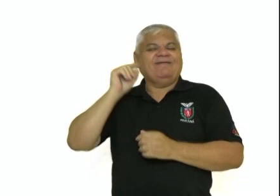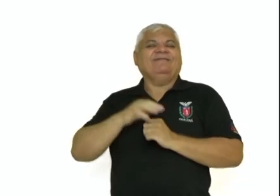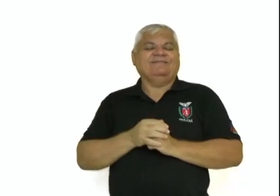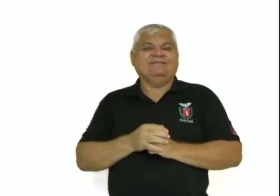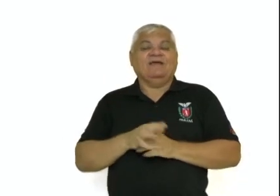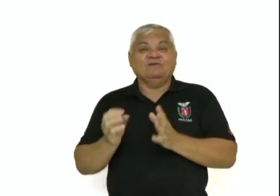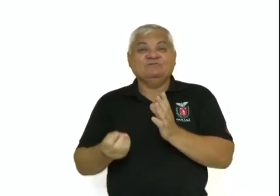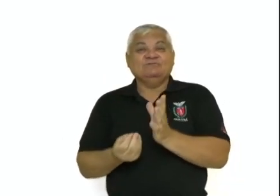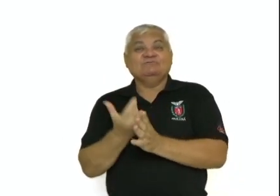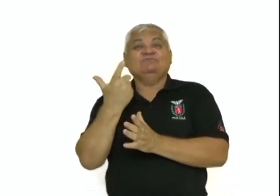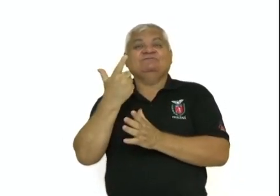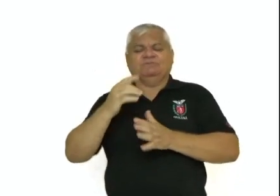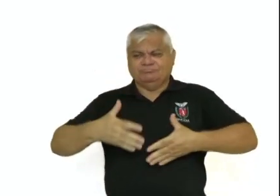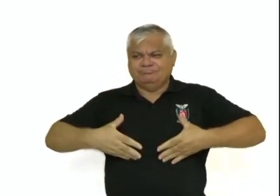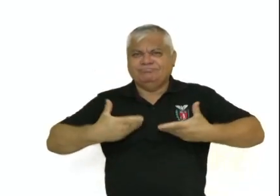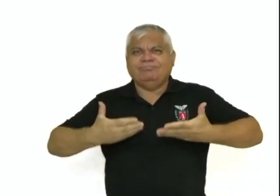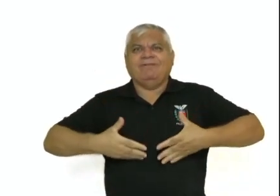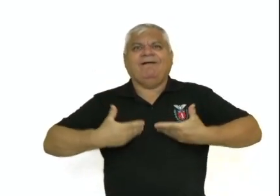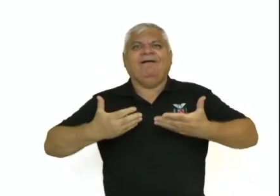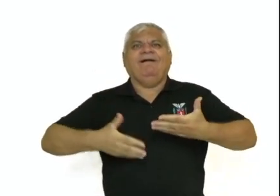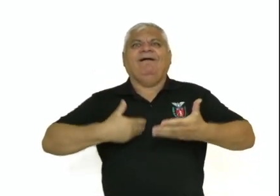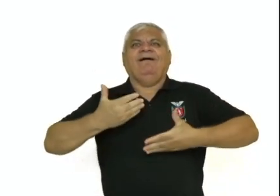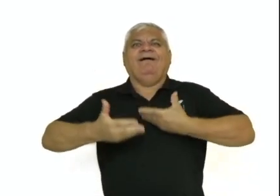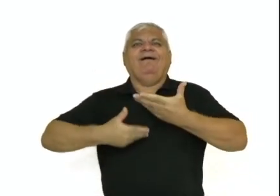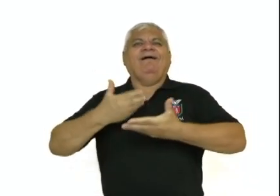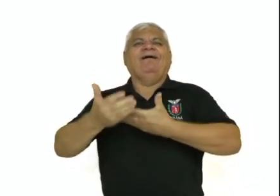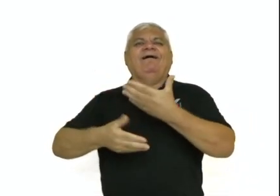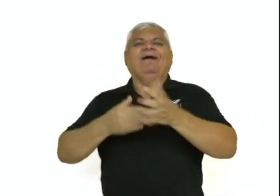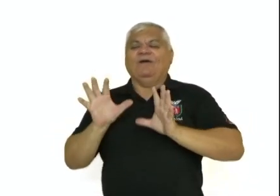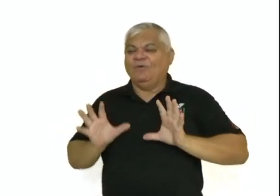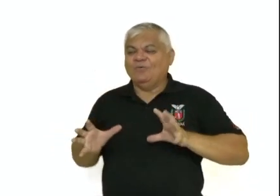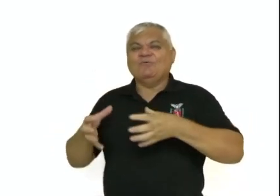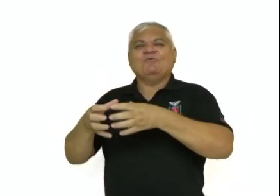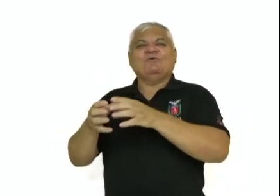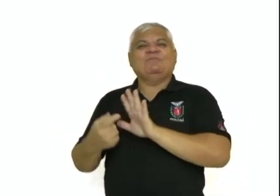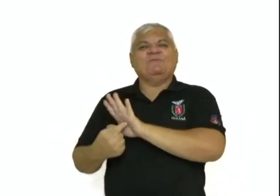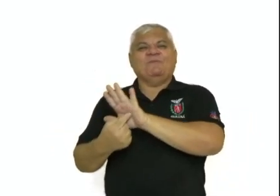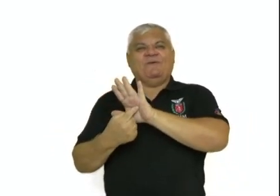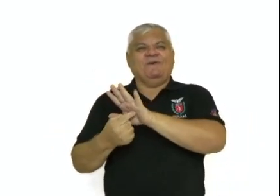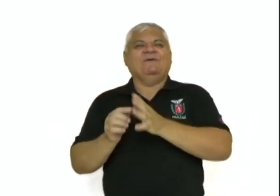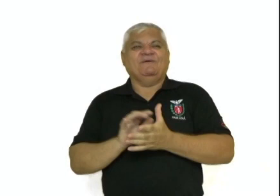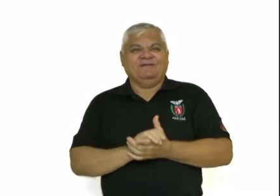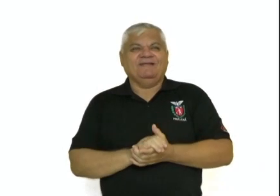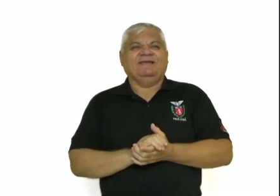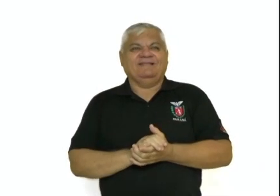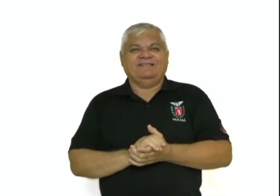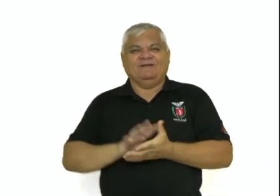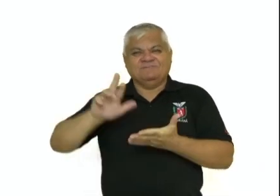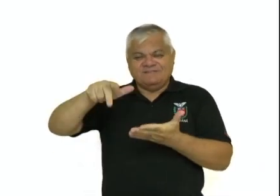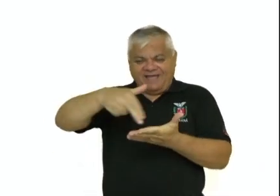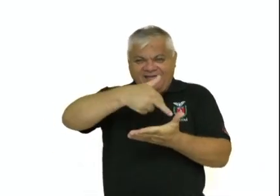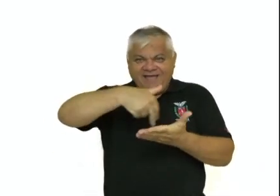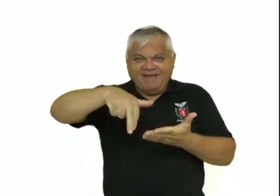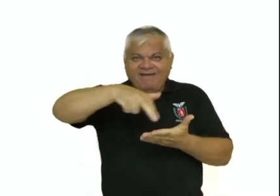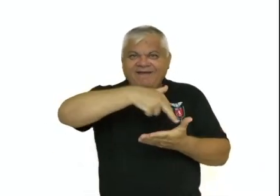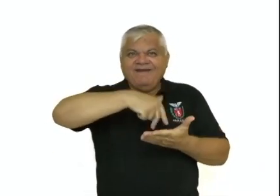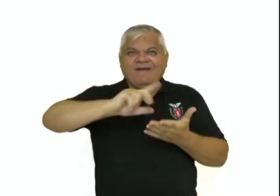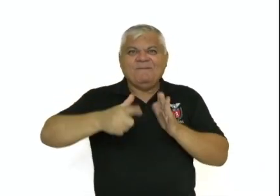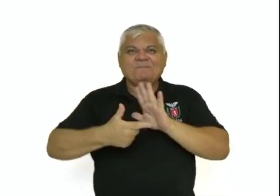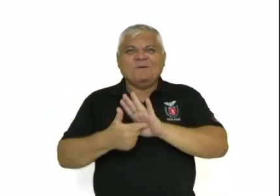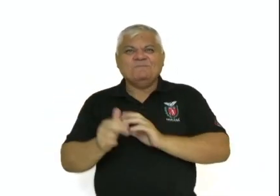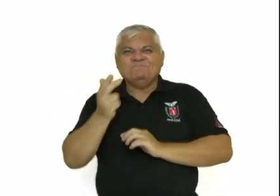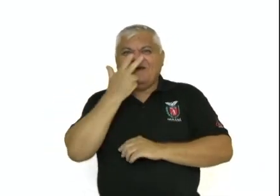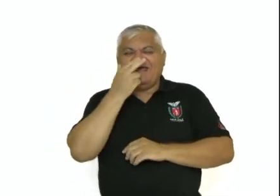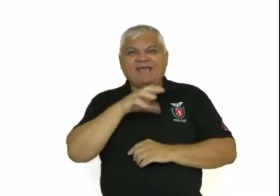do entusiasmo e cresceu como expressão coletiva. Então, essa arte, esse dançar, espetáculo que